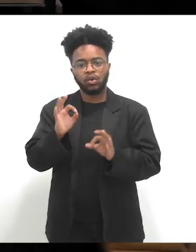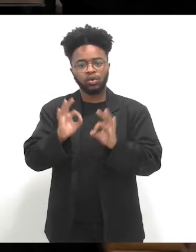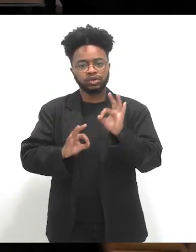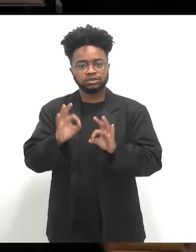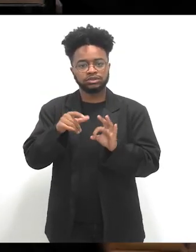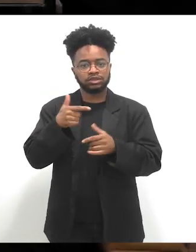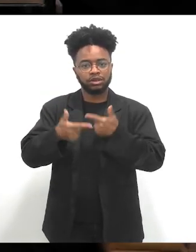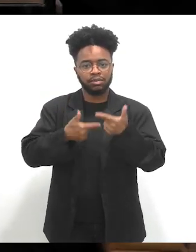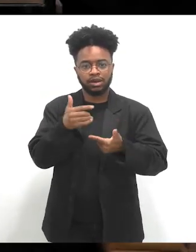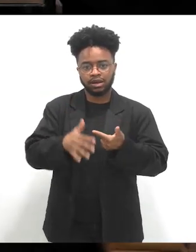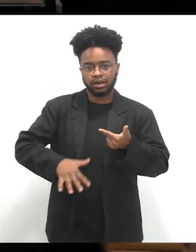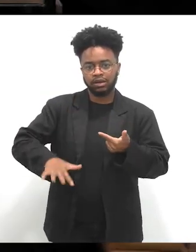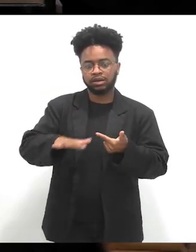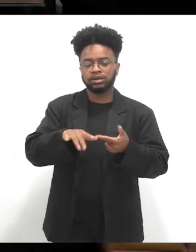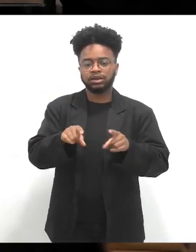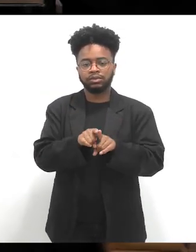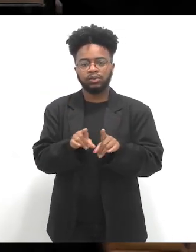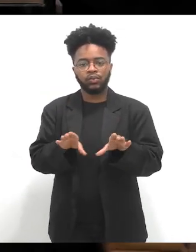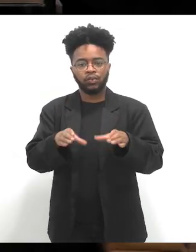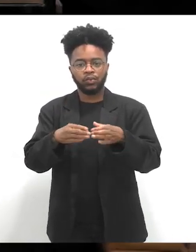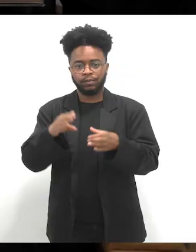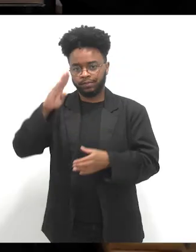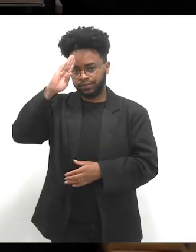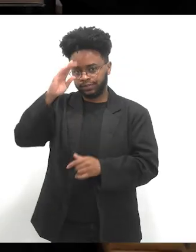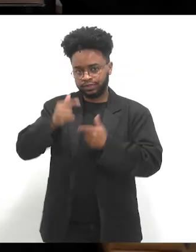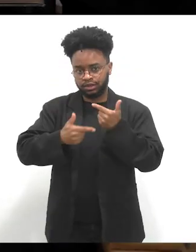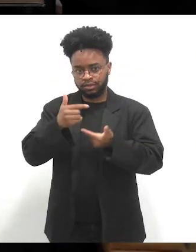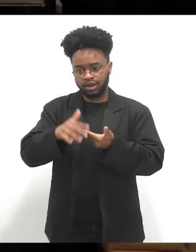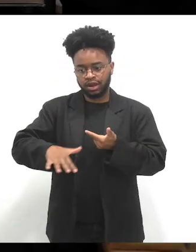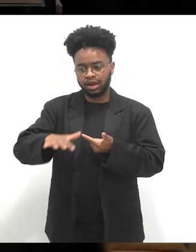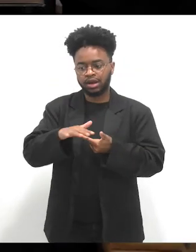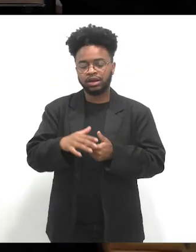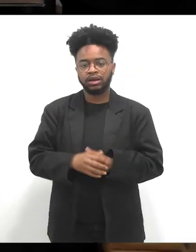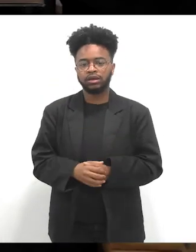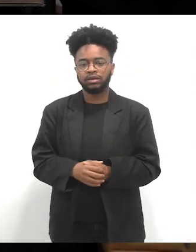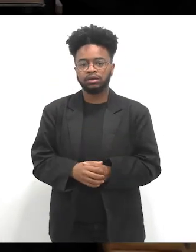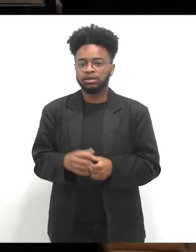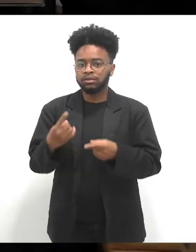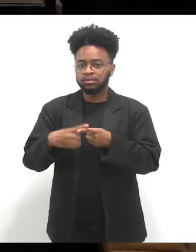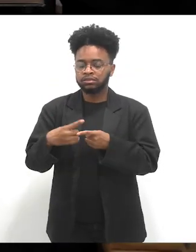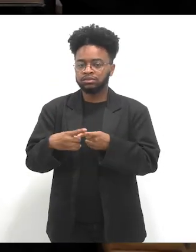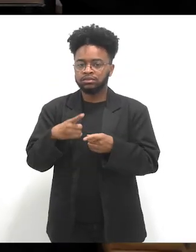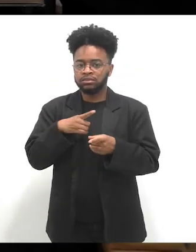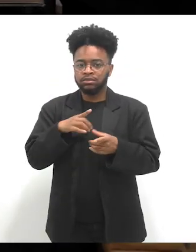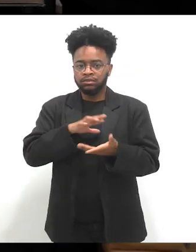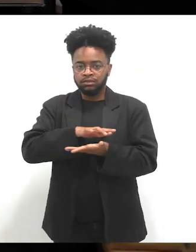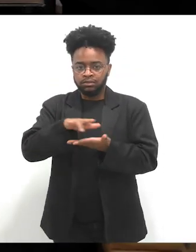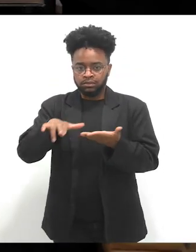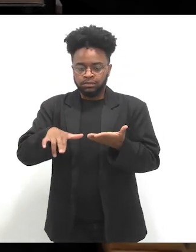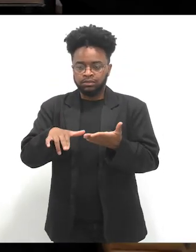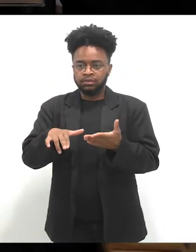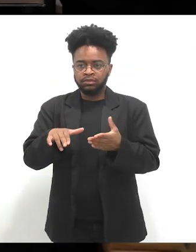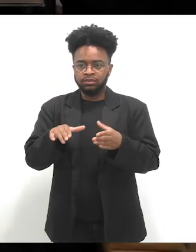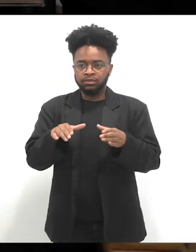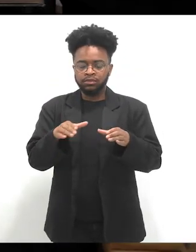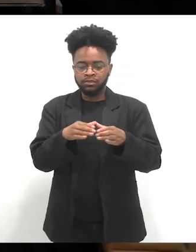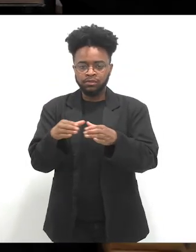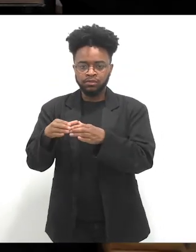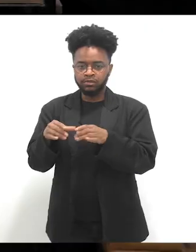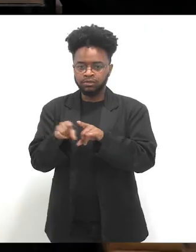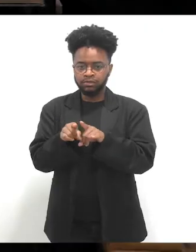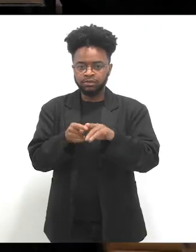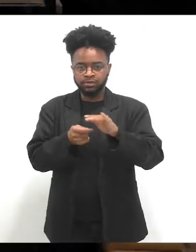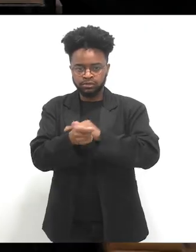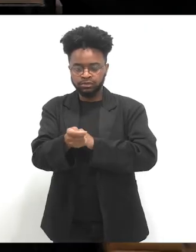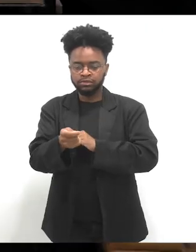organizações que trabalham na área, as organizações humanitárias que trabalham e os trabalhadores humanitários. A gente tem visto muitos cortes e muitos cortes